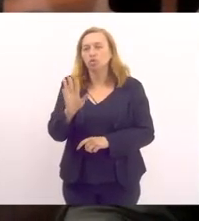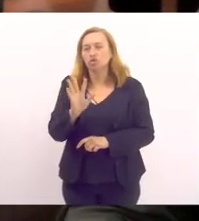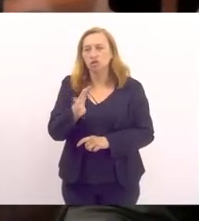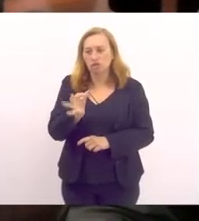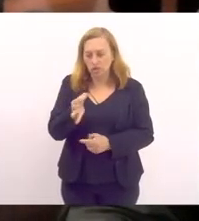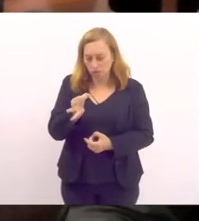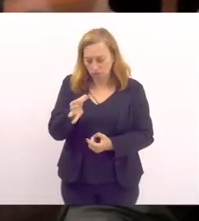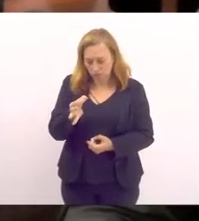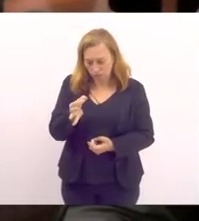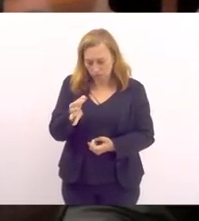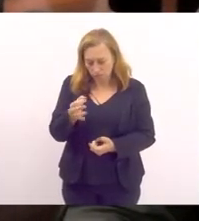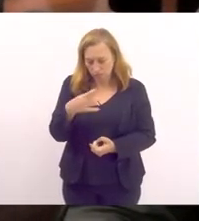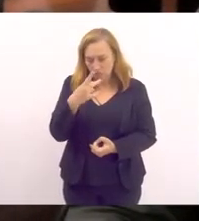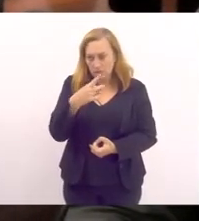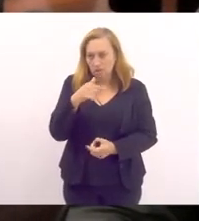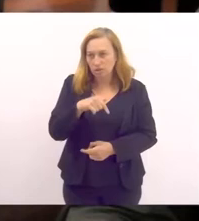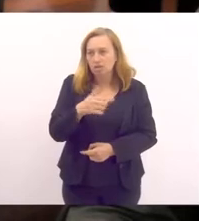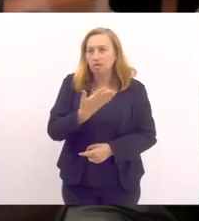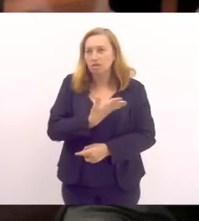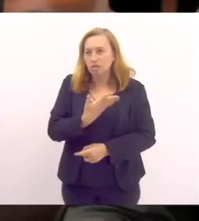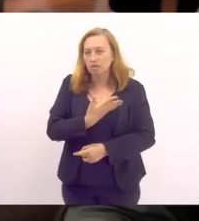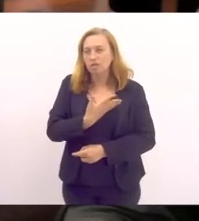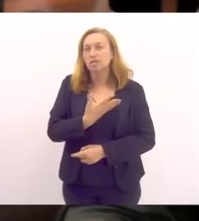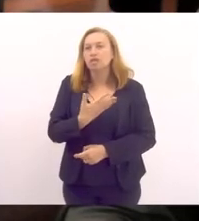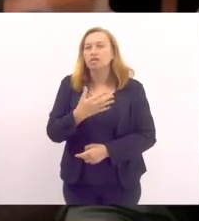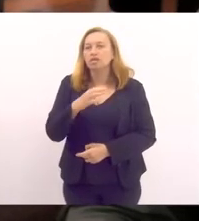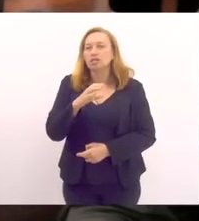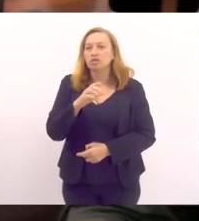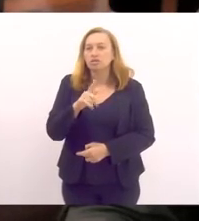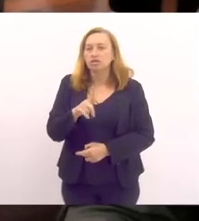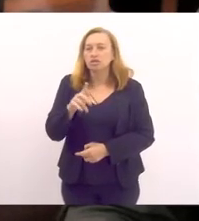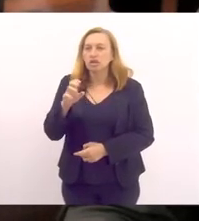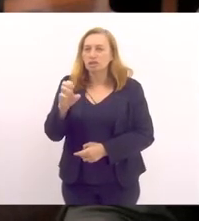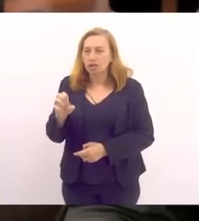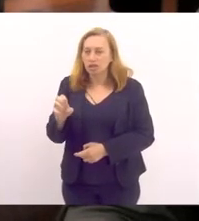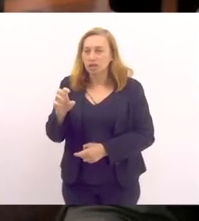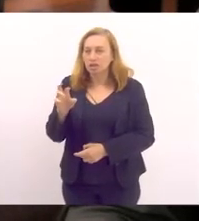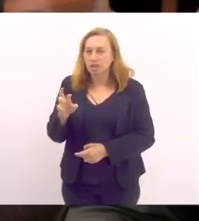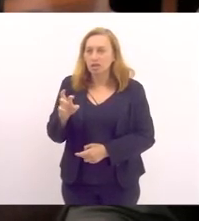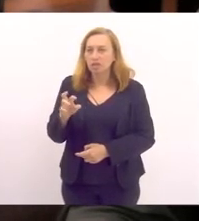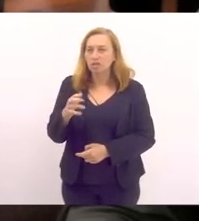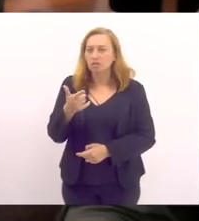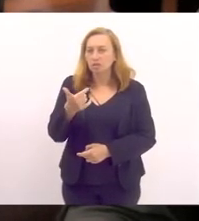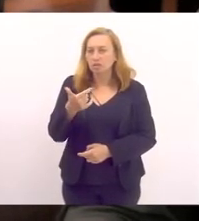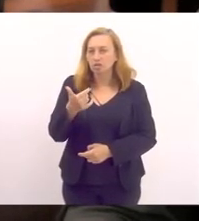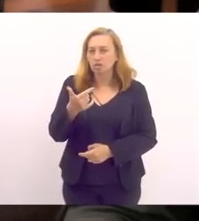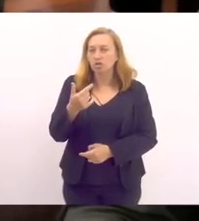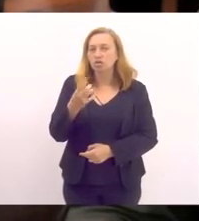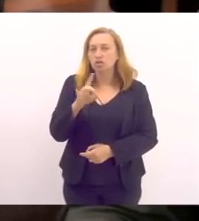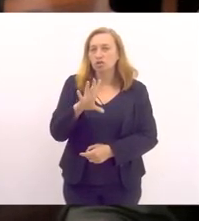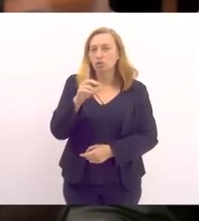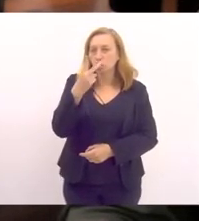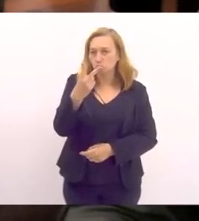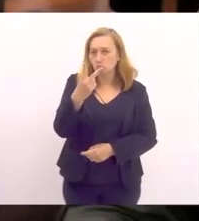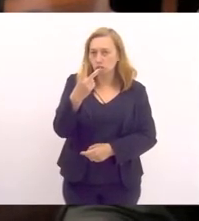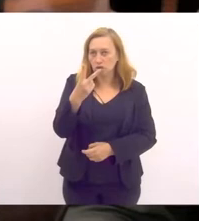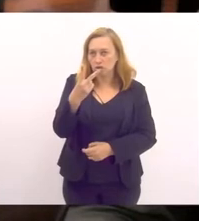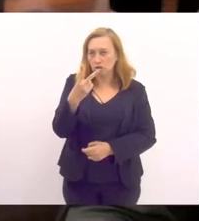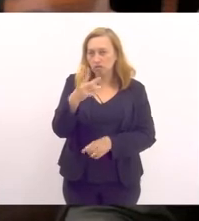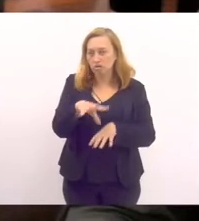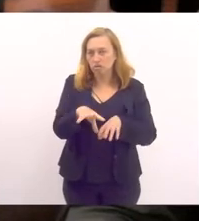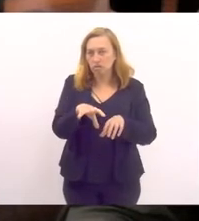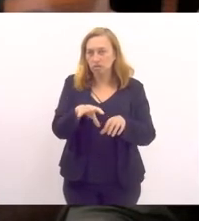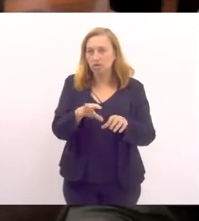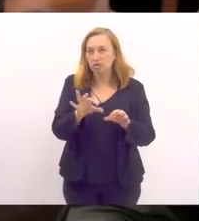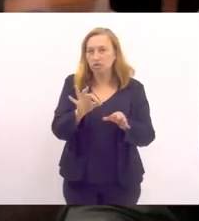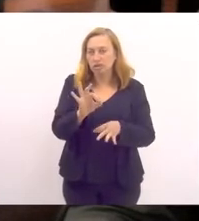Já foi falado aqui, né, pelos meus colegas aqui das IGRs, que nós temos 12 IGRs no estado e só temos duas